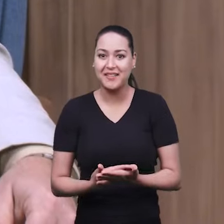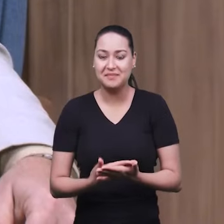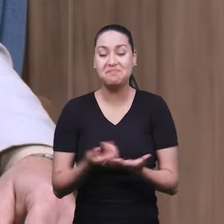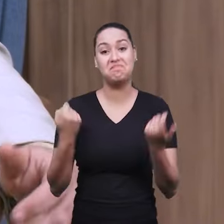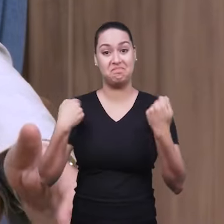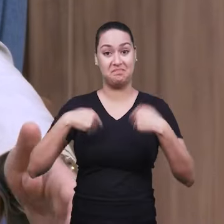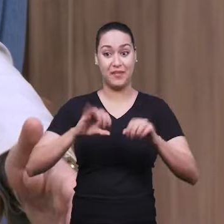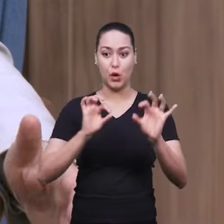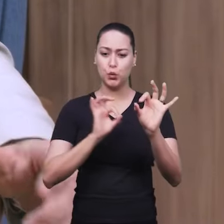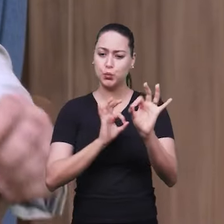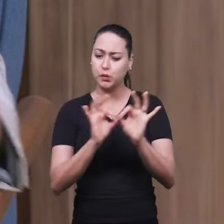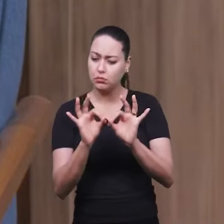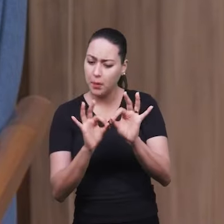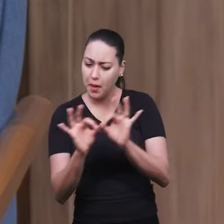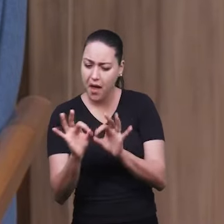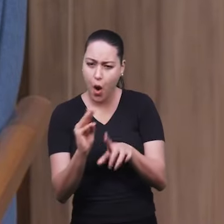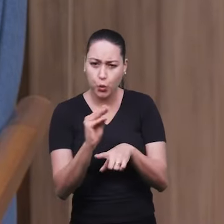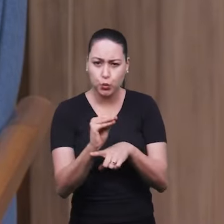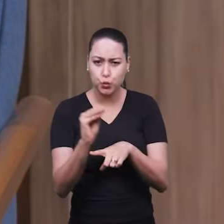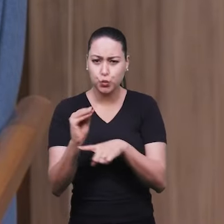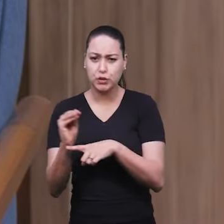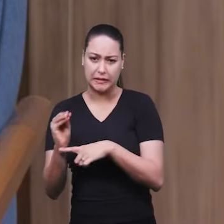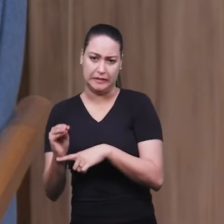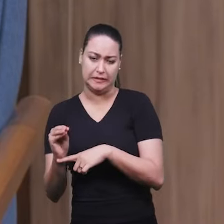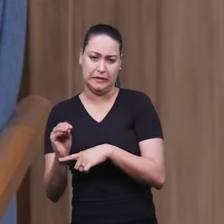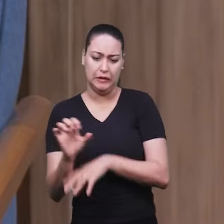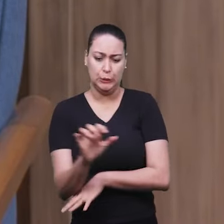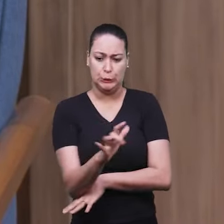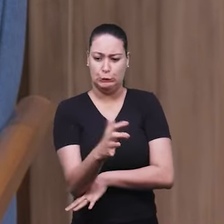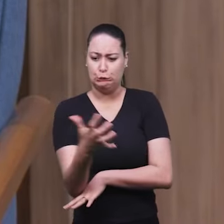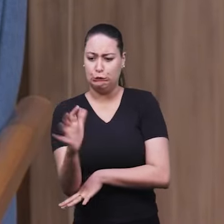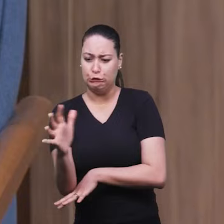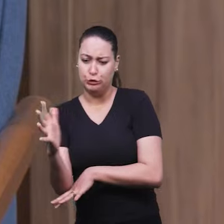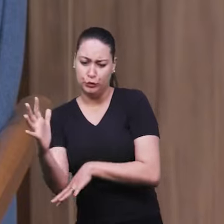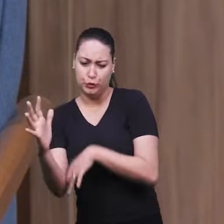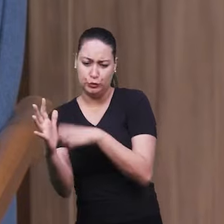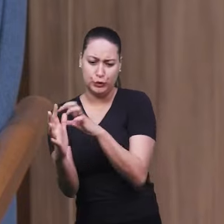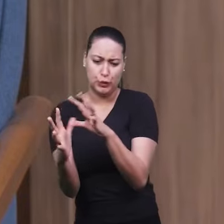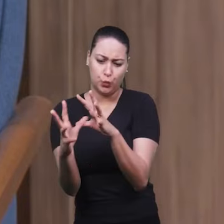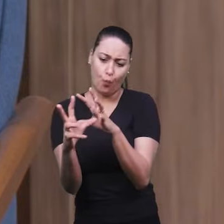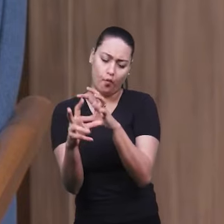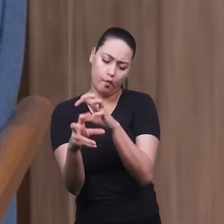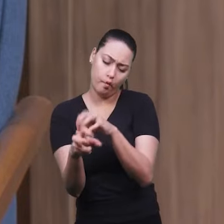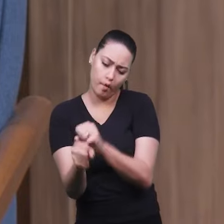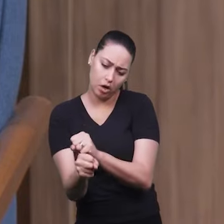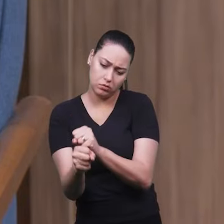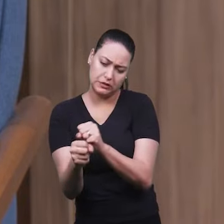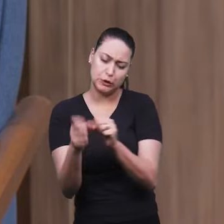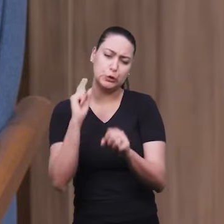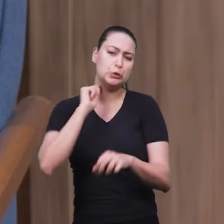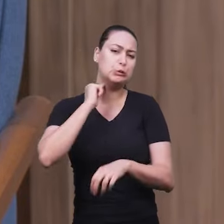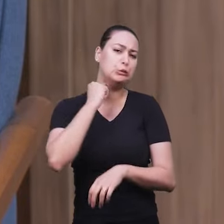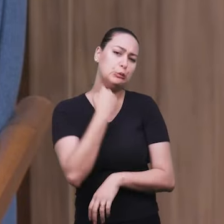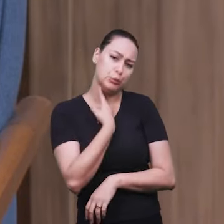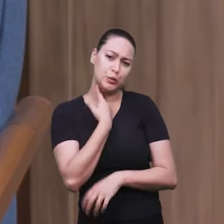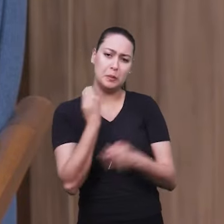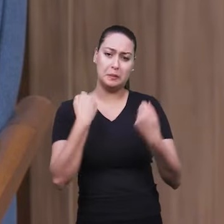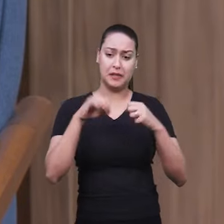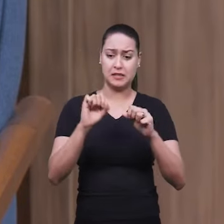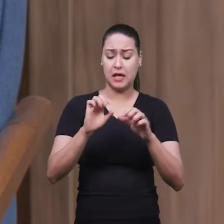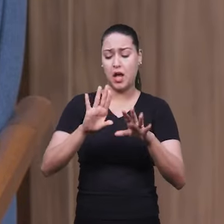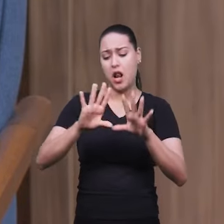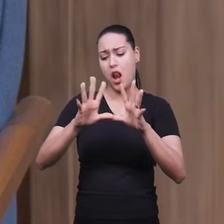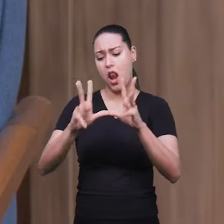atenção. Mas todo jardim, para ficar bonito, precisa de muitos cuidados. Senão ele fica cheio de ervas daninhas,